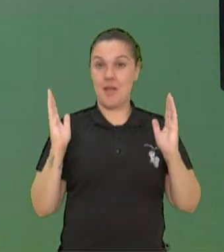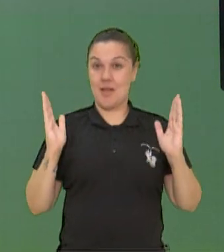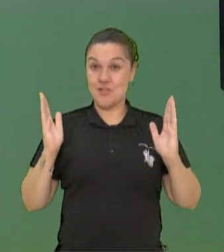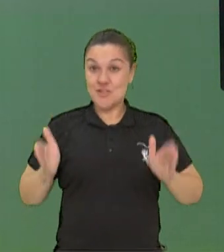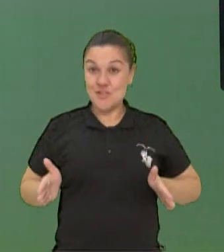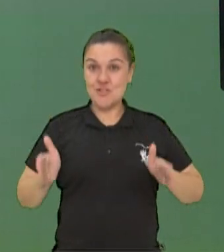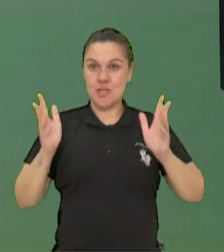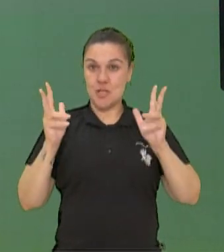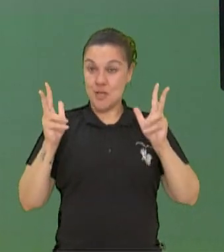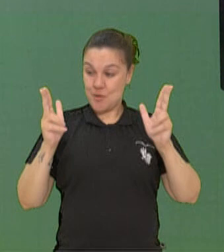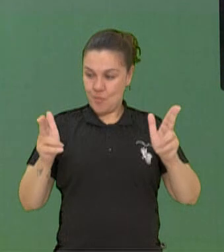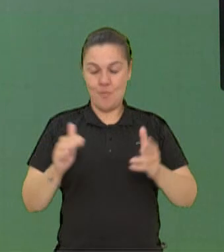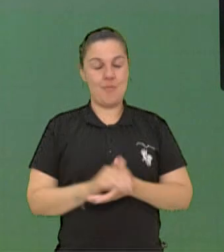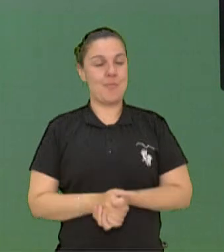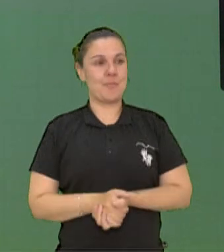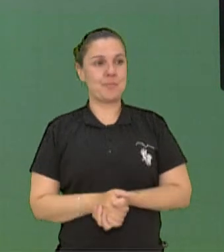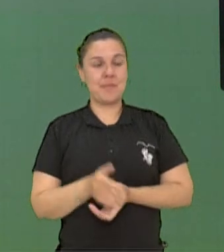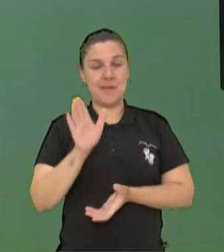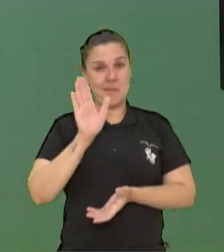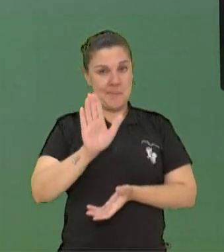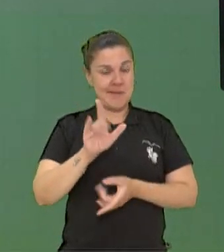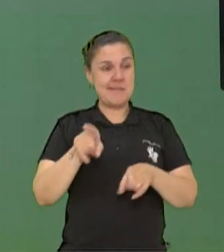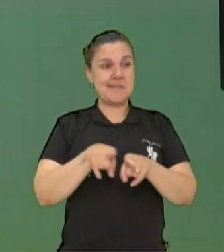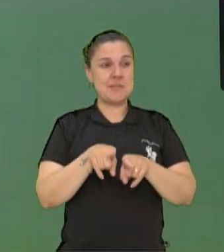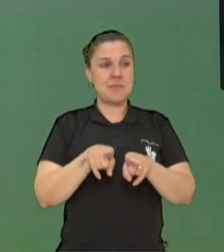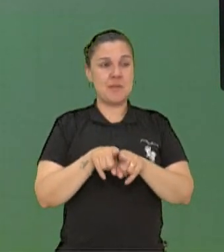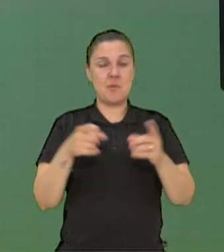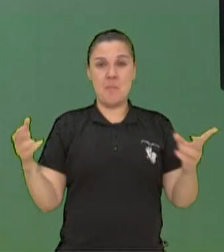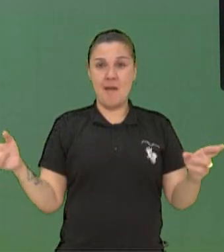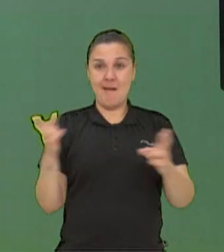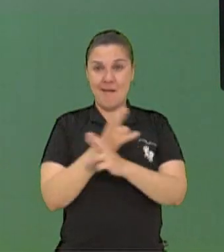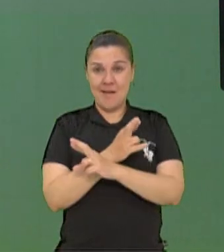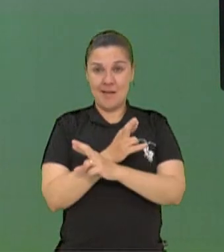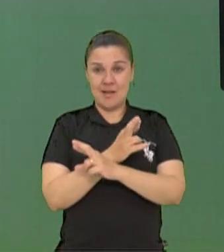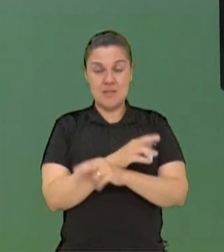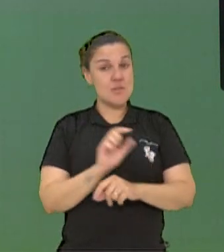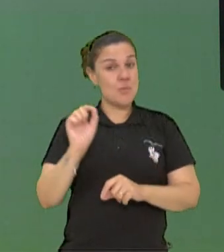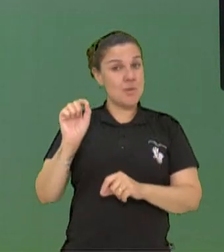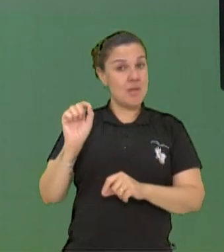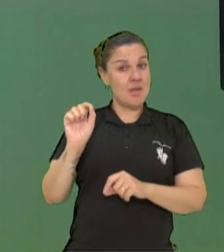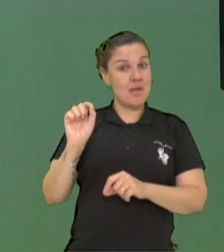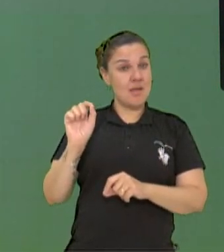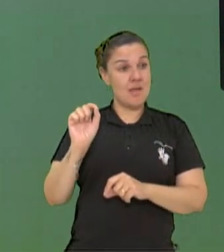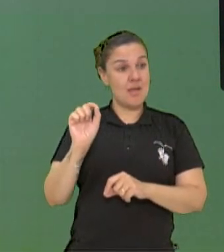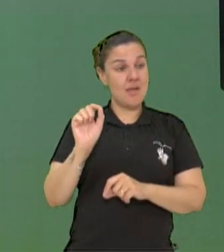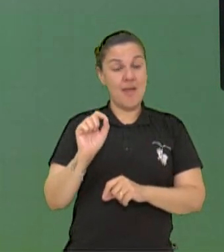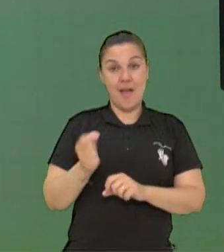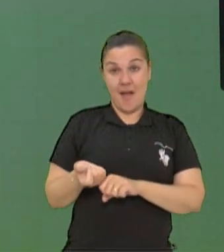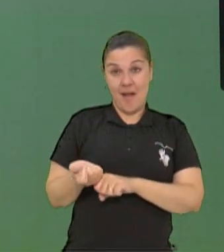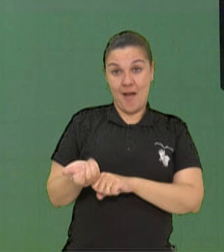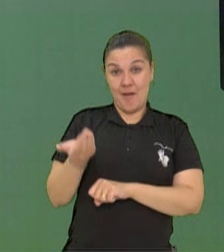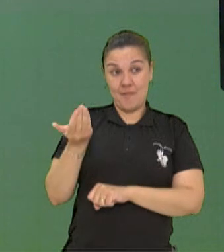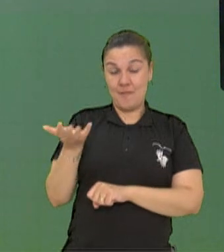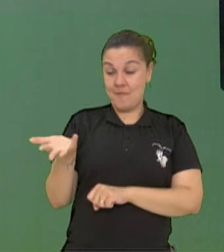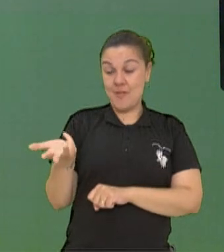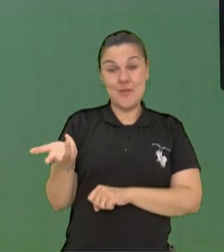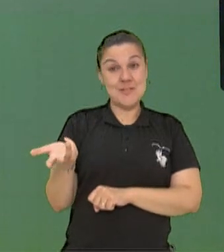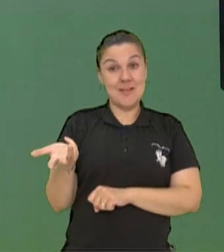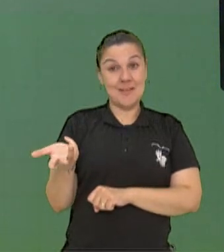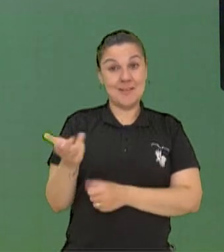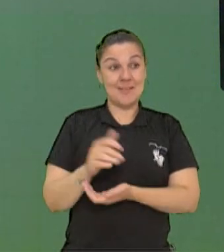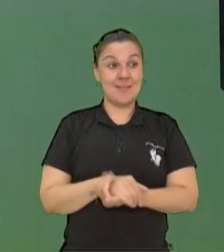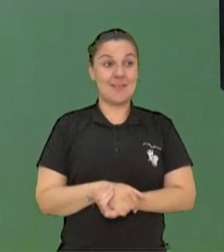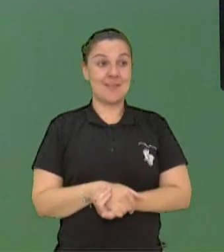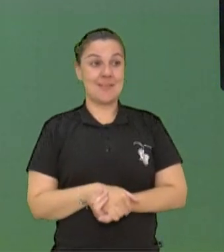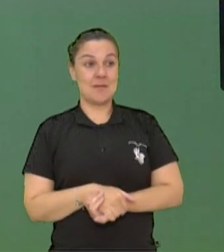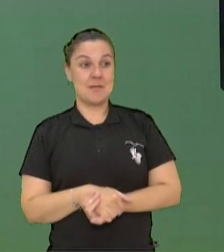diretamente proporcional. Só que você deve lembrar que tem uma relação entre lambda e frequência, através da velocidade. Lembra?